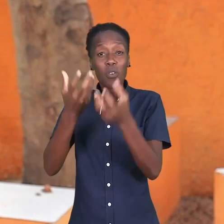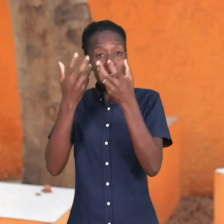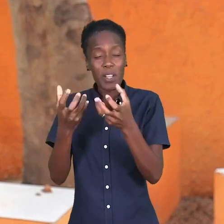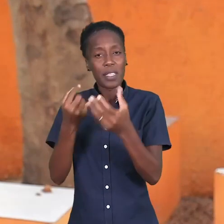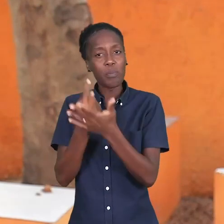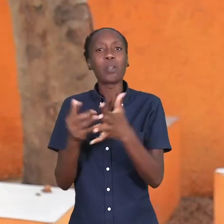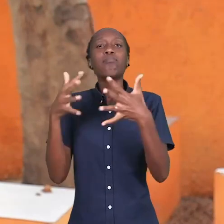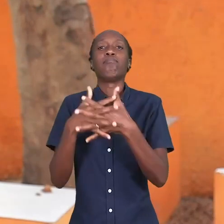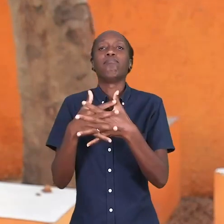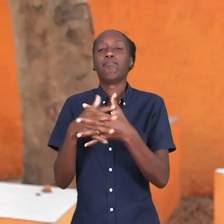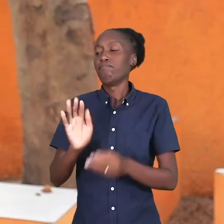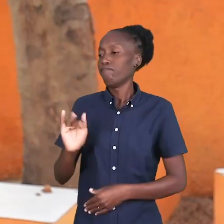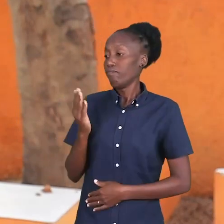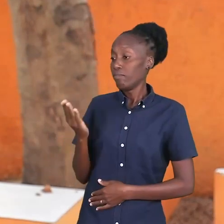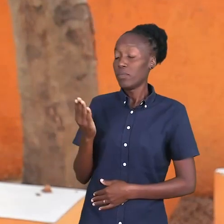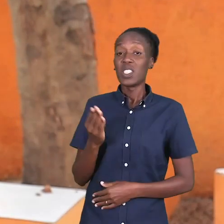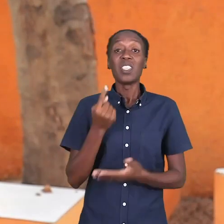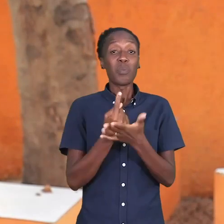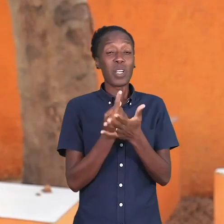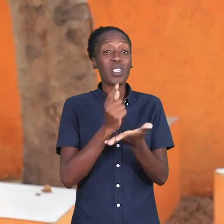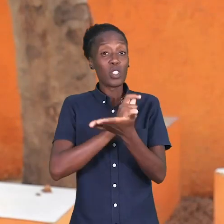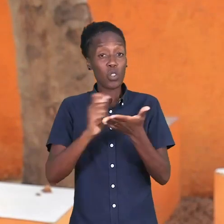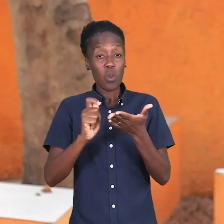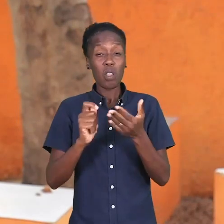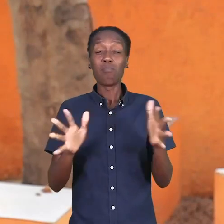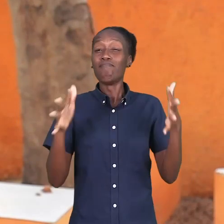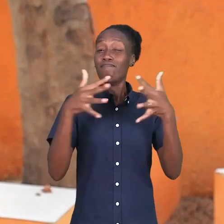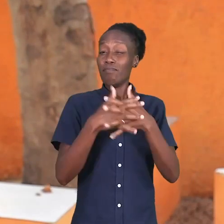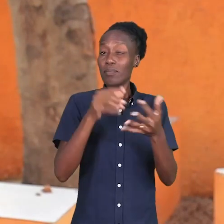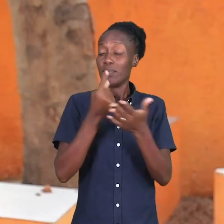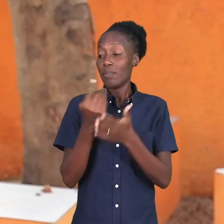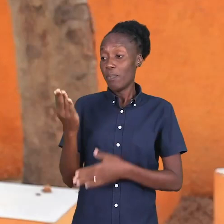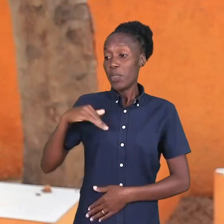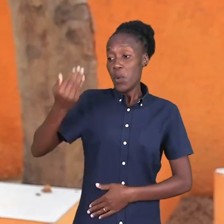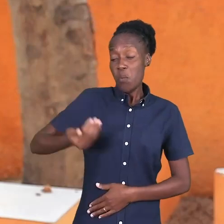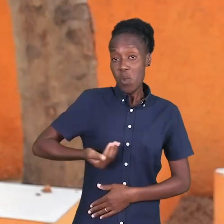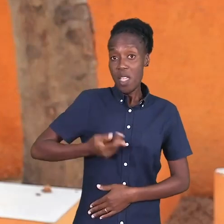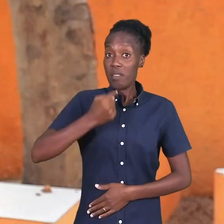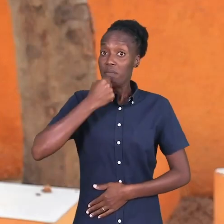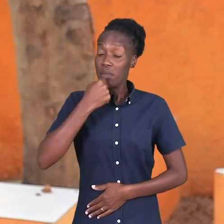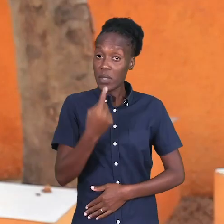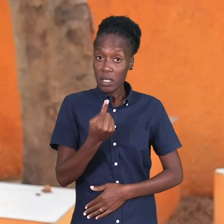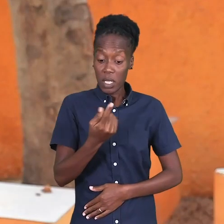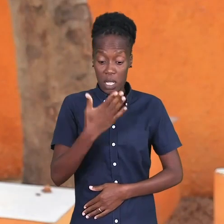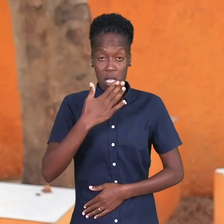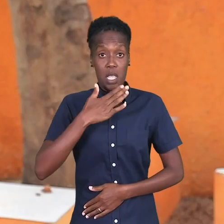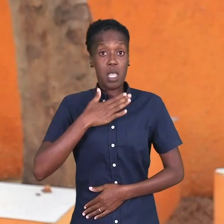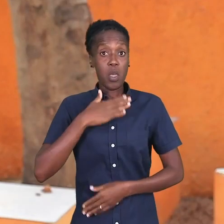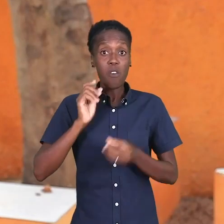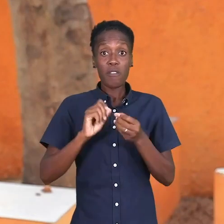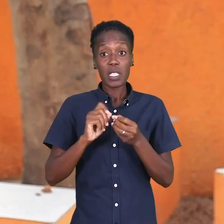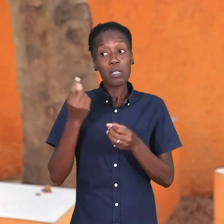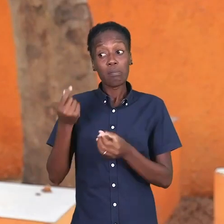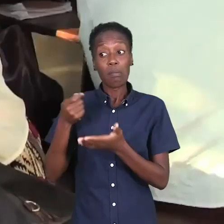que faltam, você tem que concluir. Concluir os estudos é palavra de ordem e Águeda até admite que se ela não